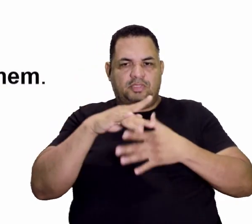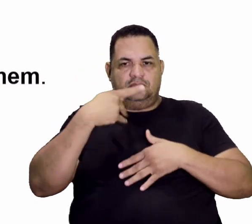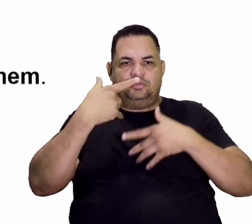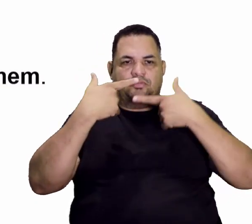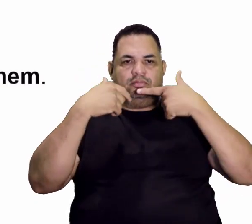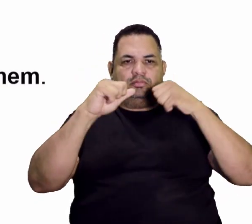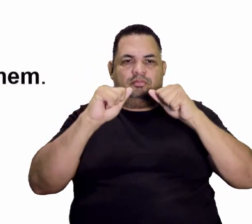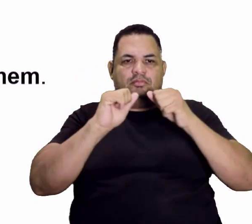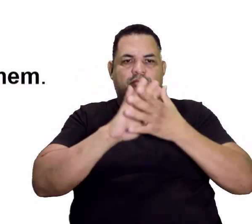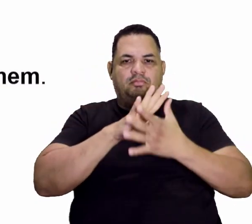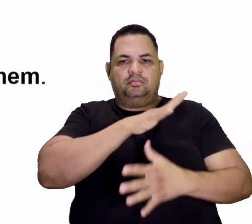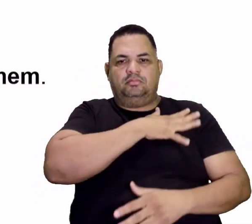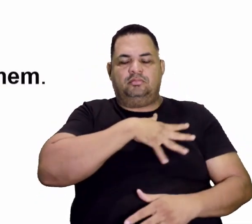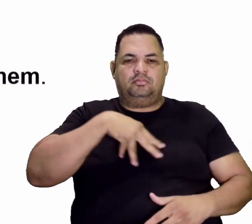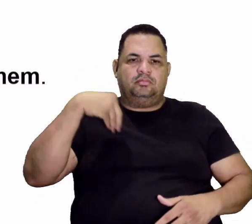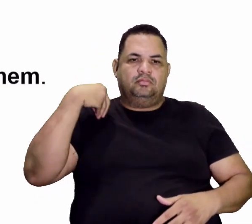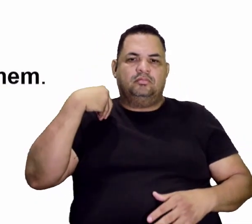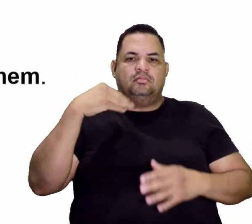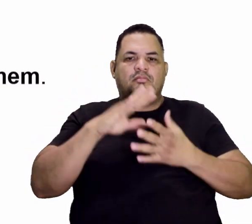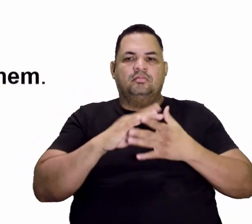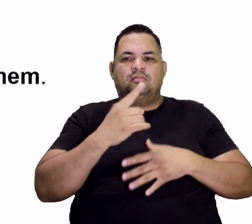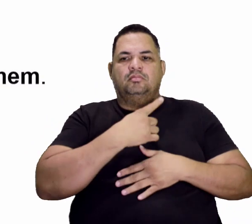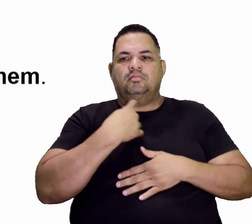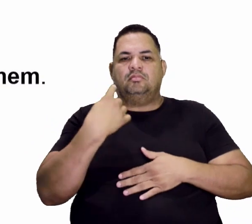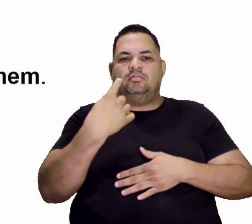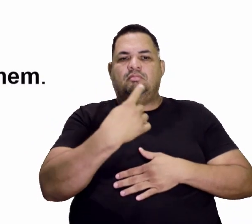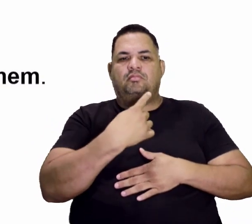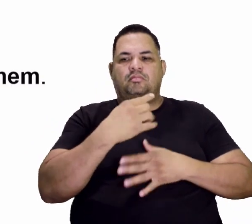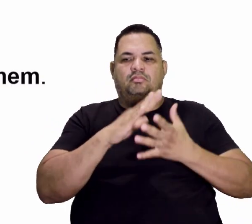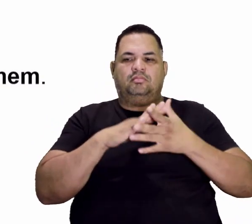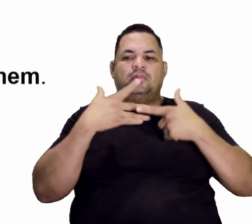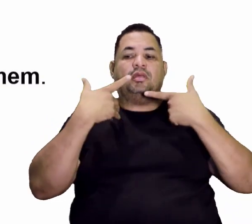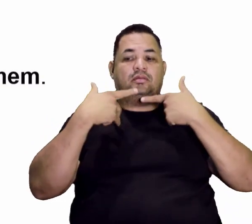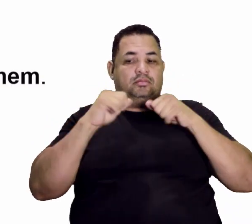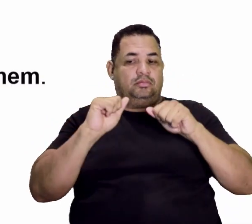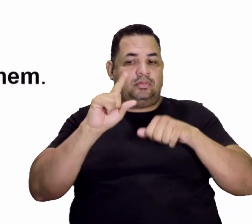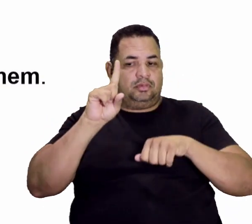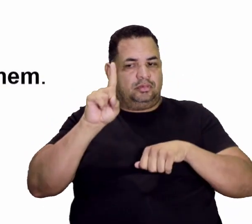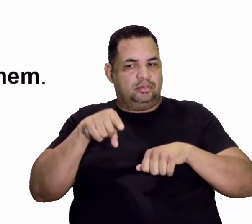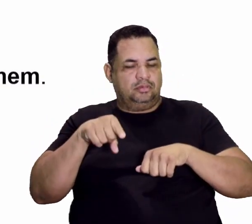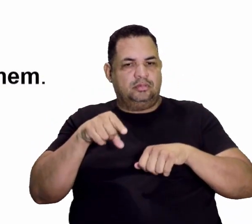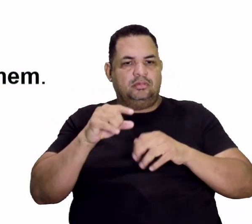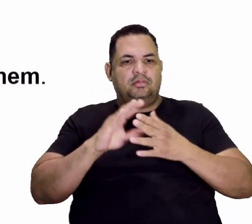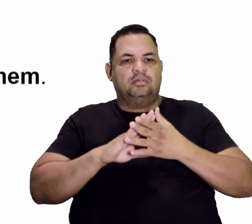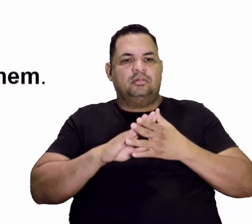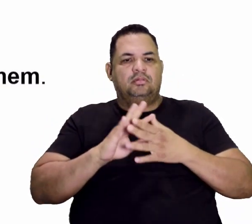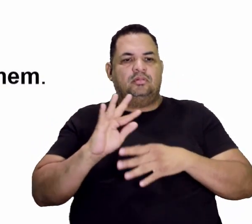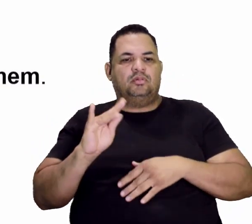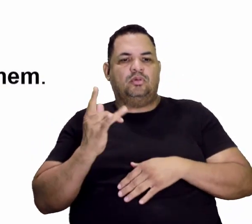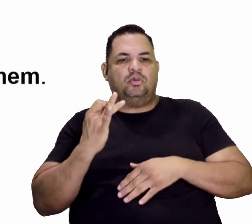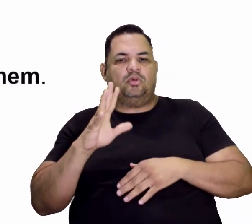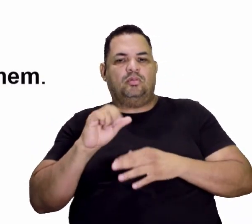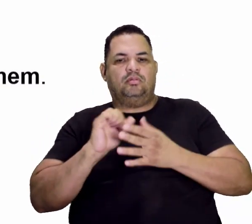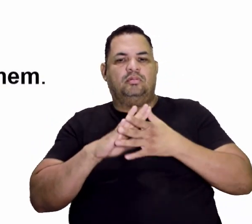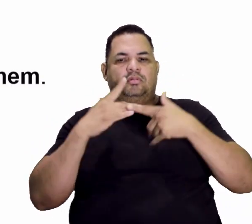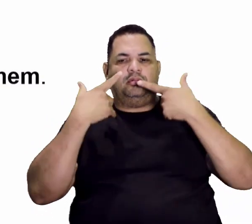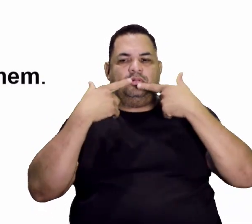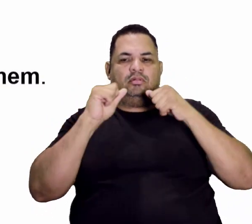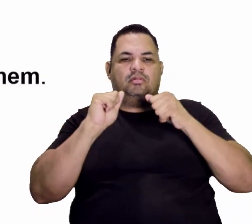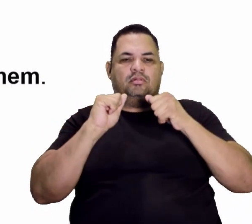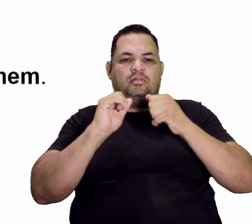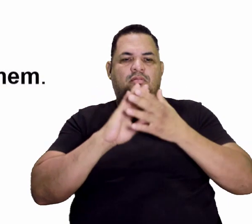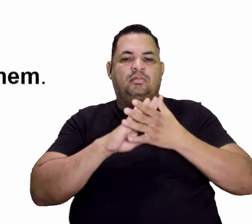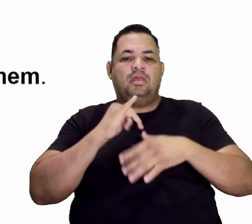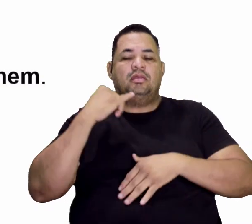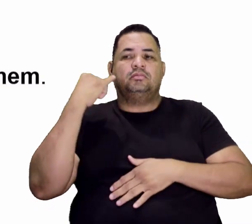linguagem. O Aristóteles vai dizer que o ser humano é um ser de linguagem. O Thomas Hobbes vai dizer que a